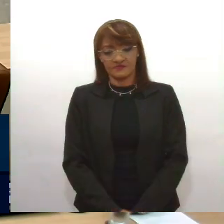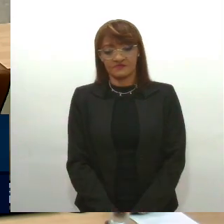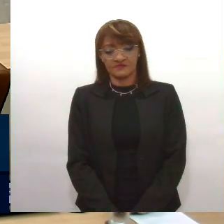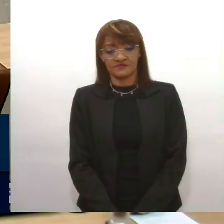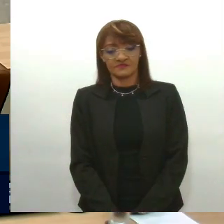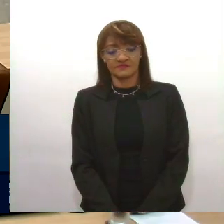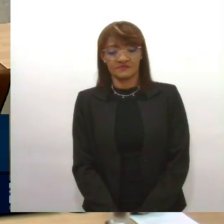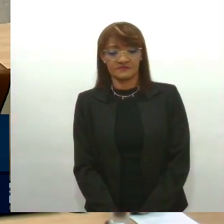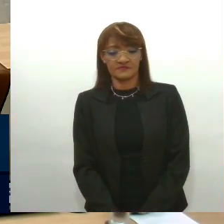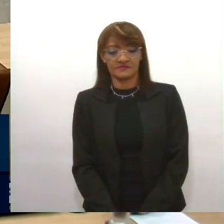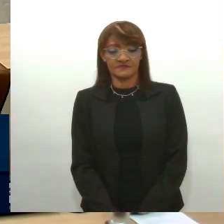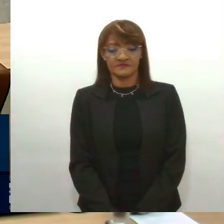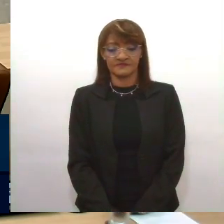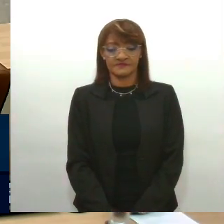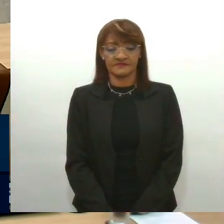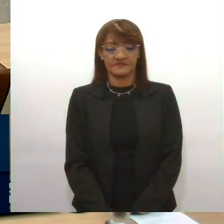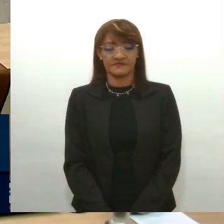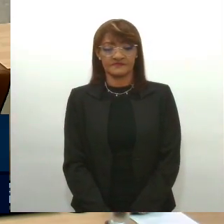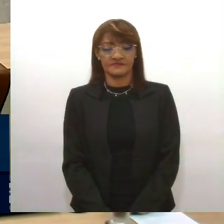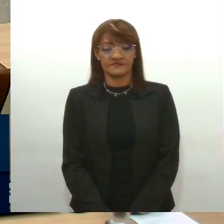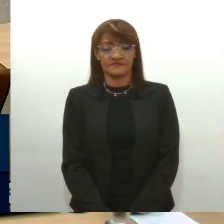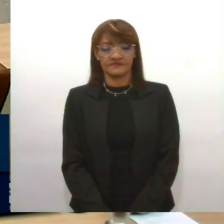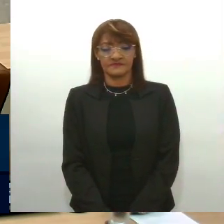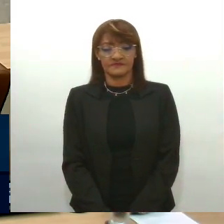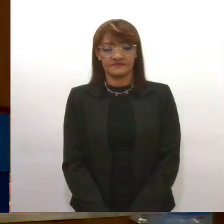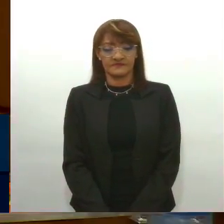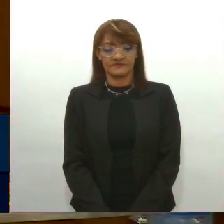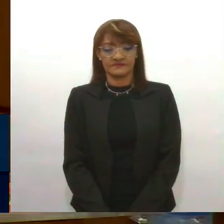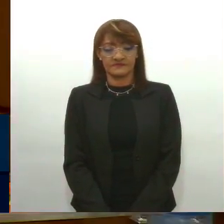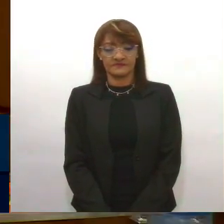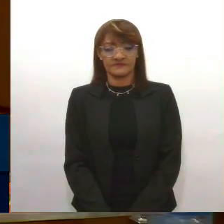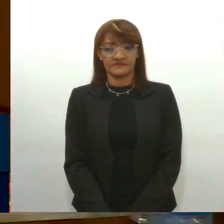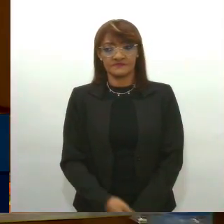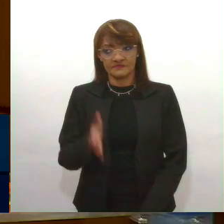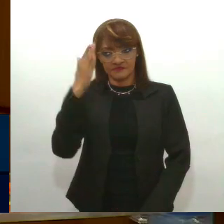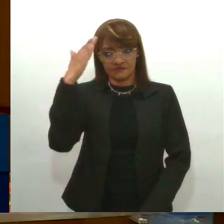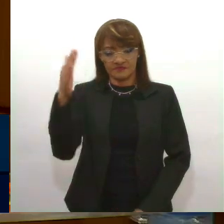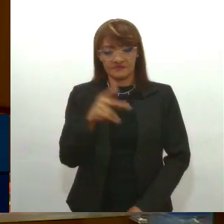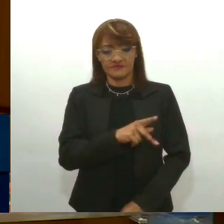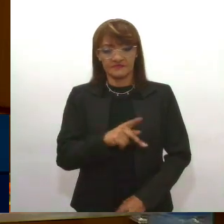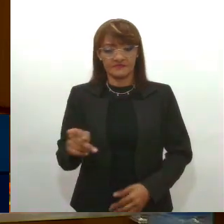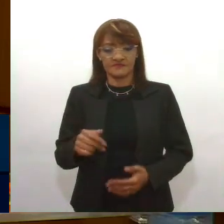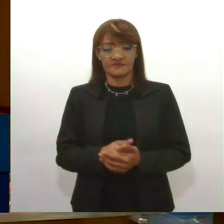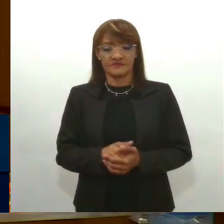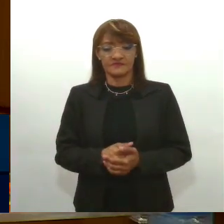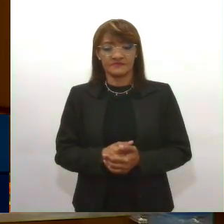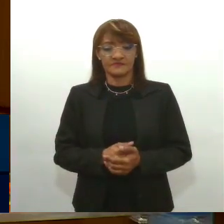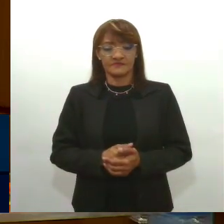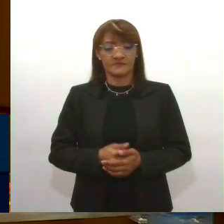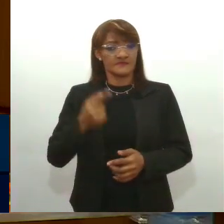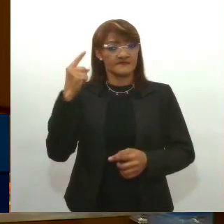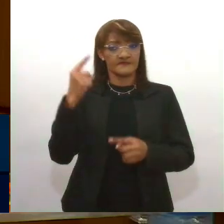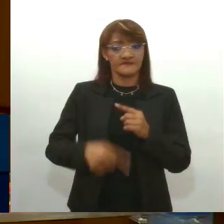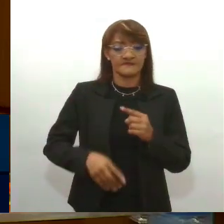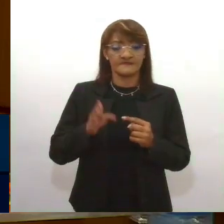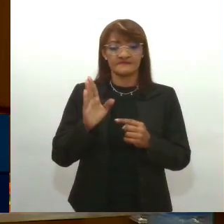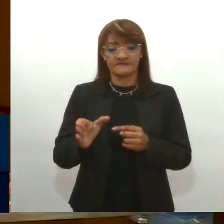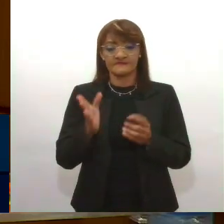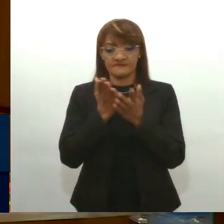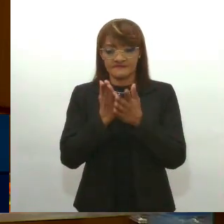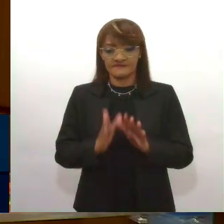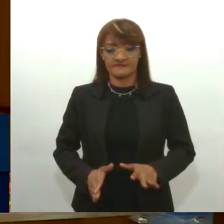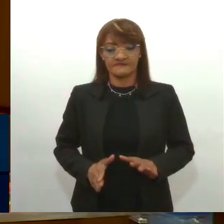manter Deputado obrigada senhor presidente além de combater e derrotar a Extrema direita